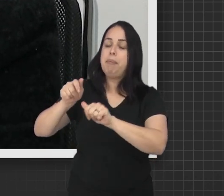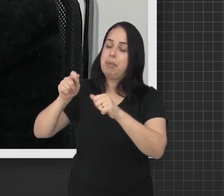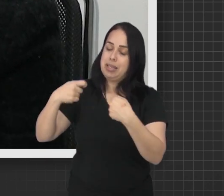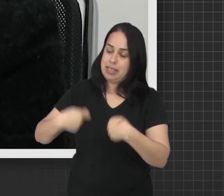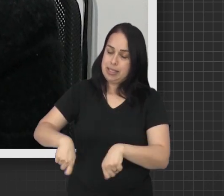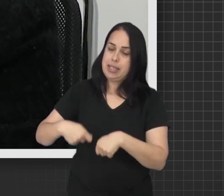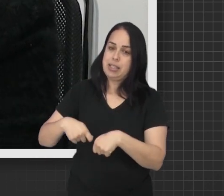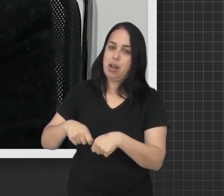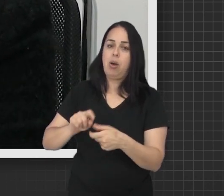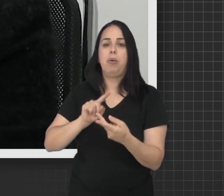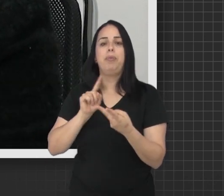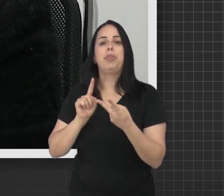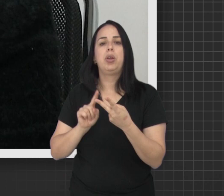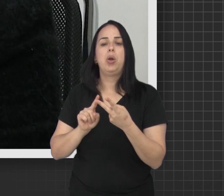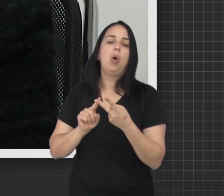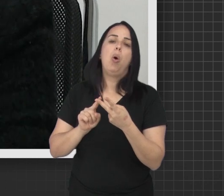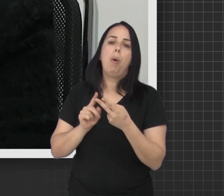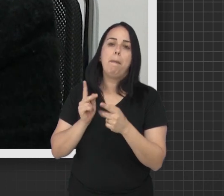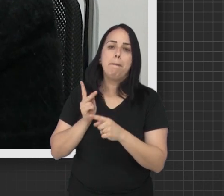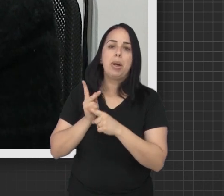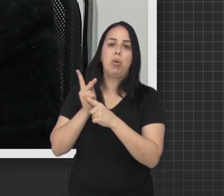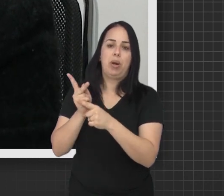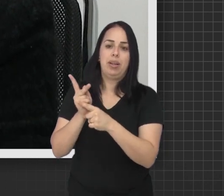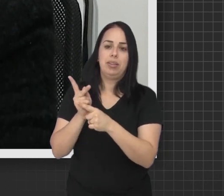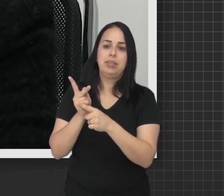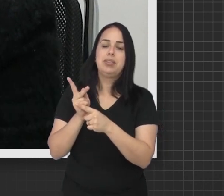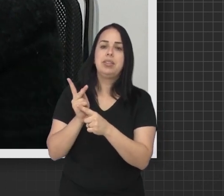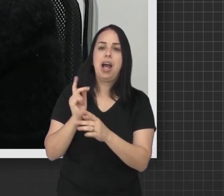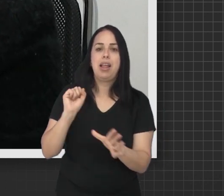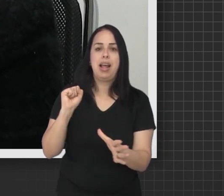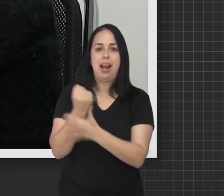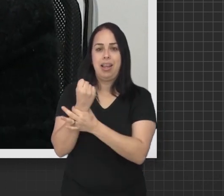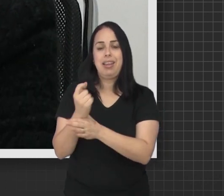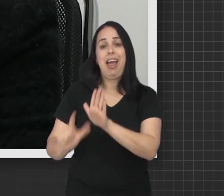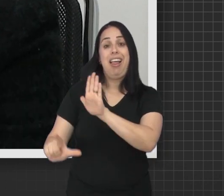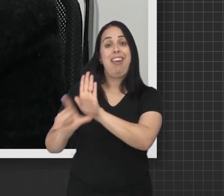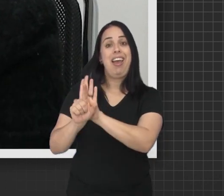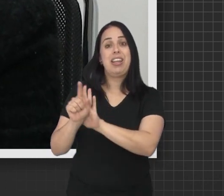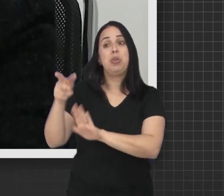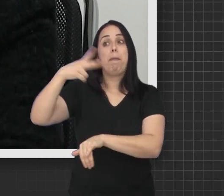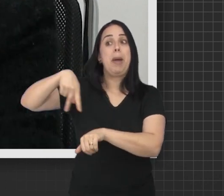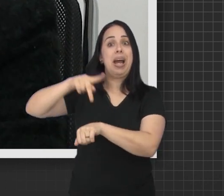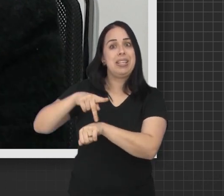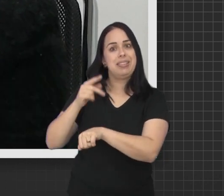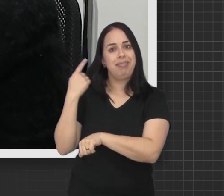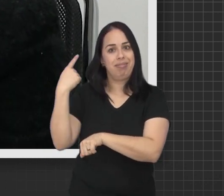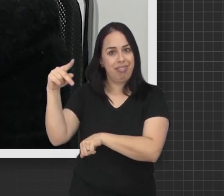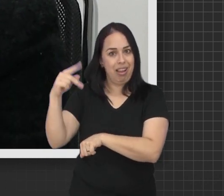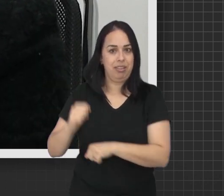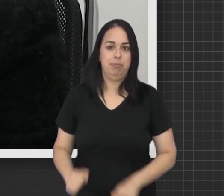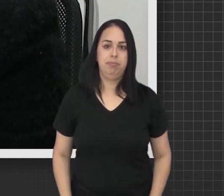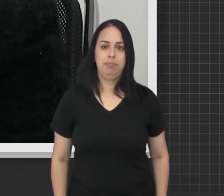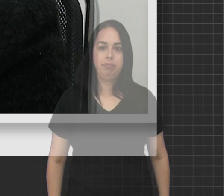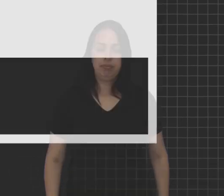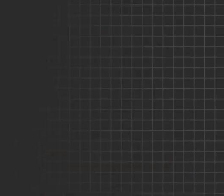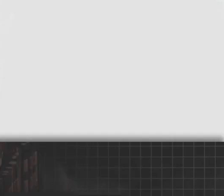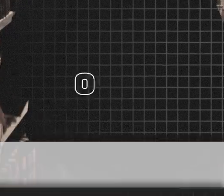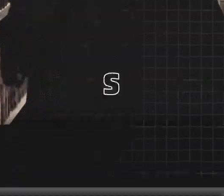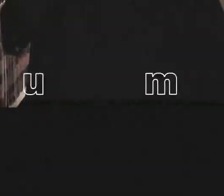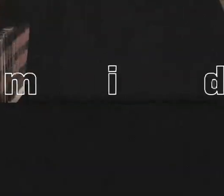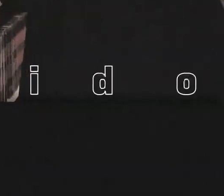da fabricante ou buscar ali a segurança prevista na lei do local onde o produto foi adquirido.